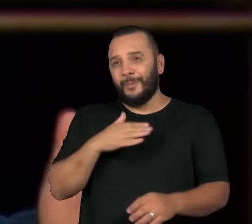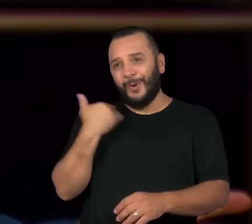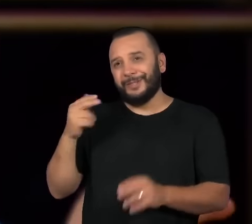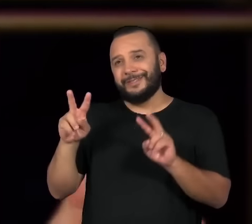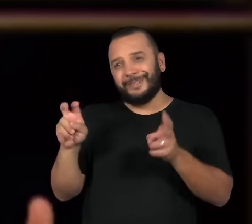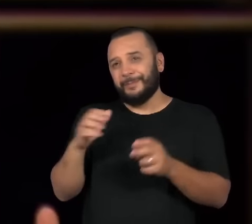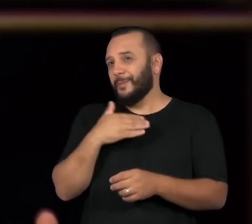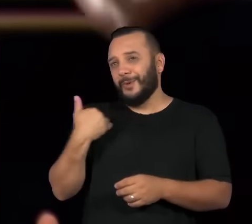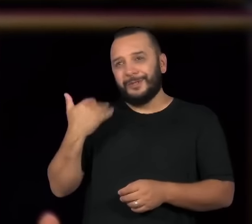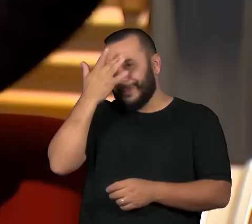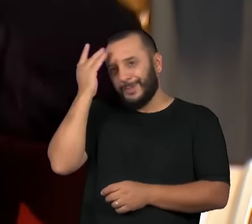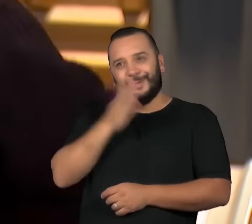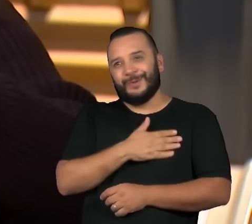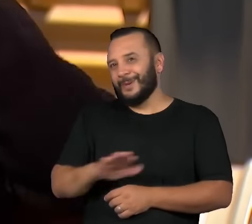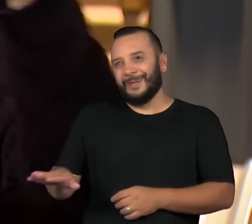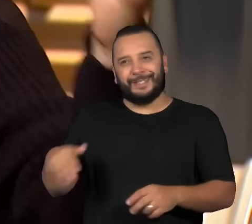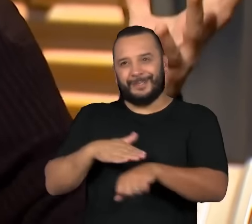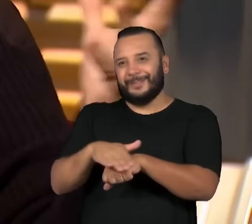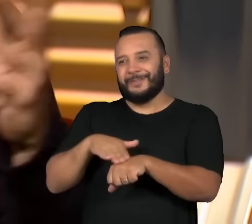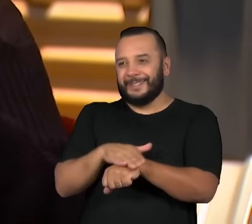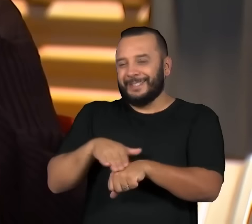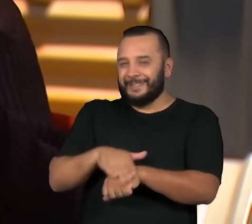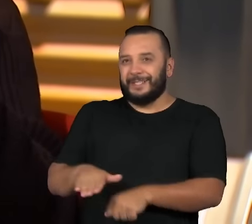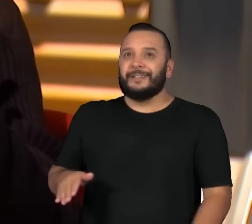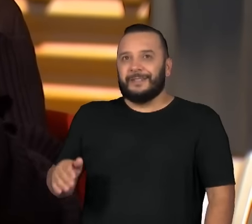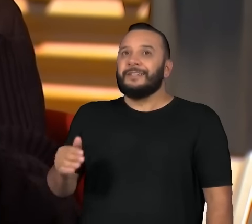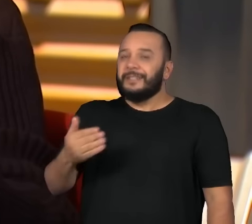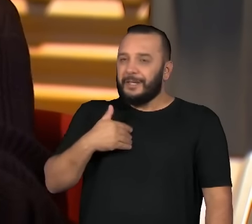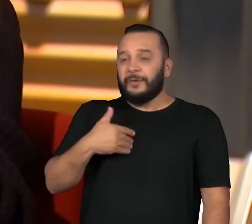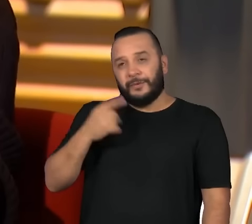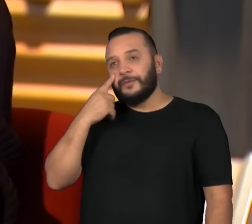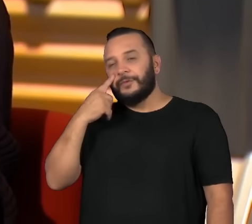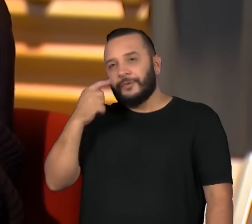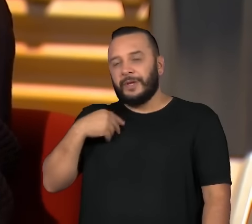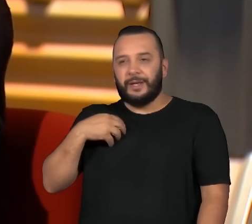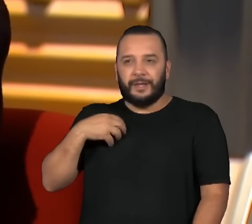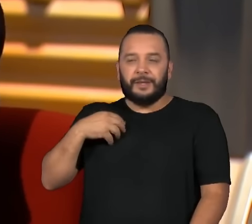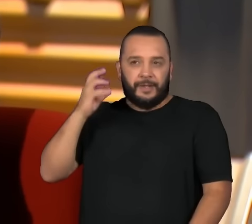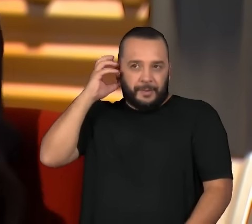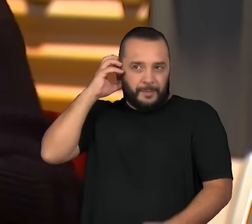desagradável. por exemplo, eu que- fui ver alguma coisa de podcast, né? Que eu quero fazer um